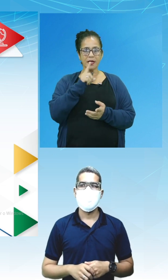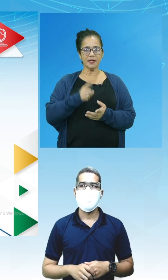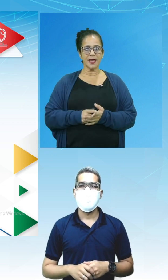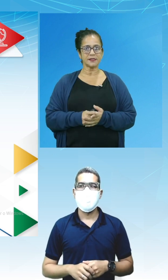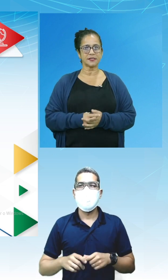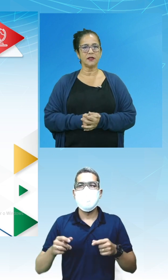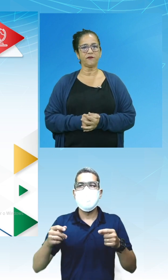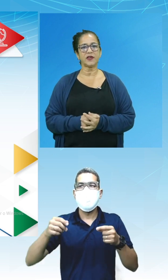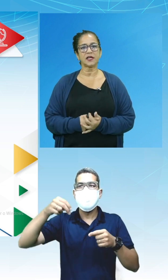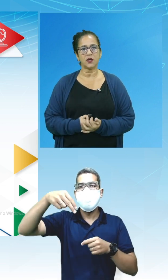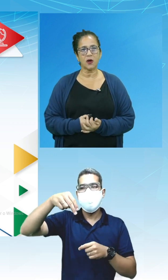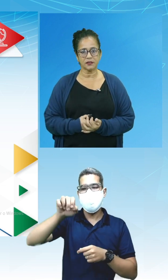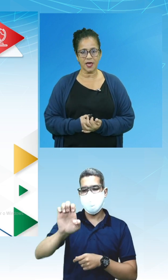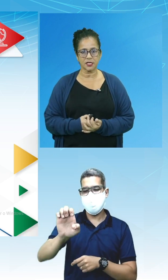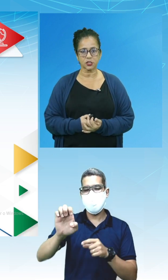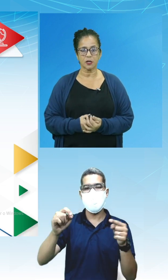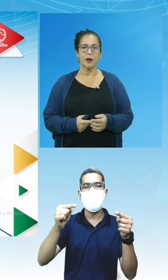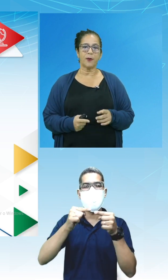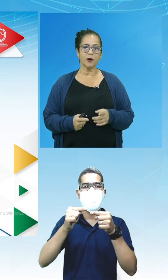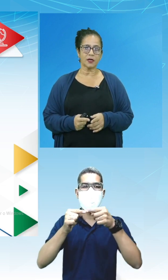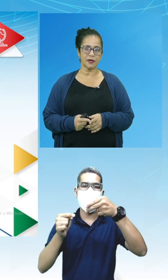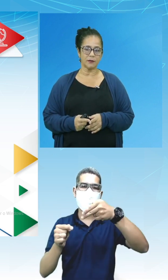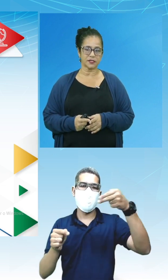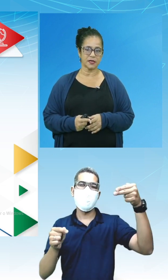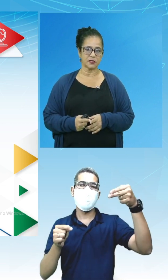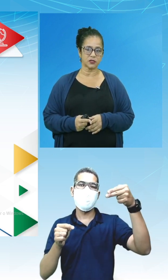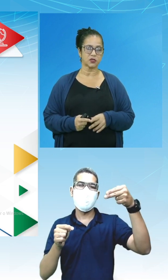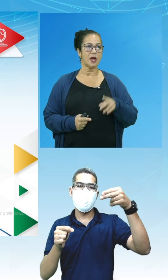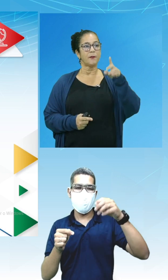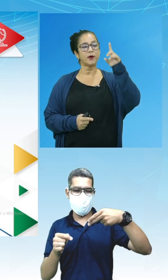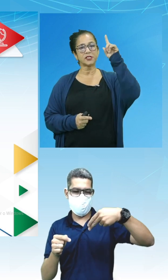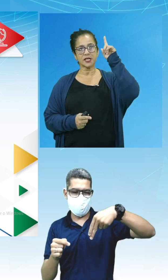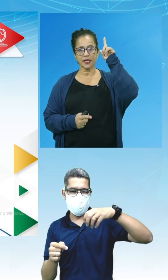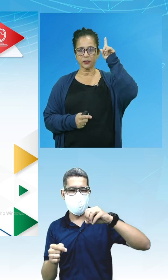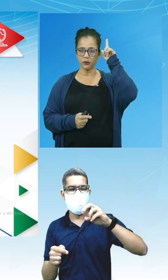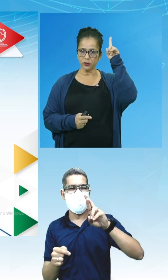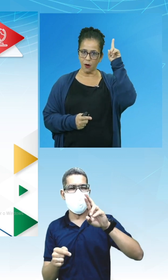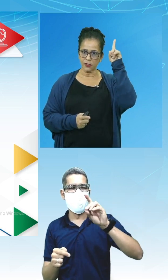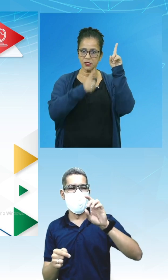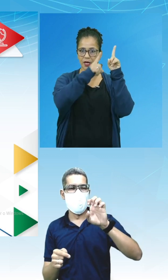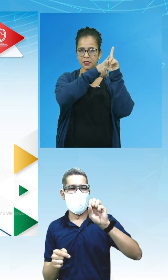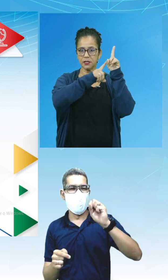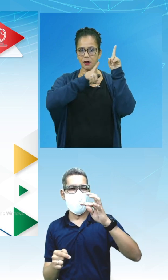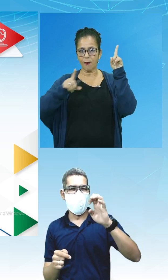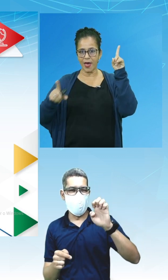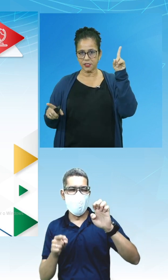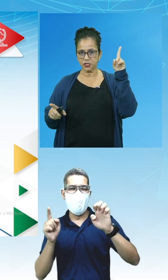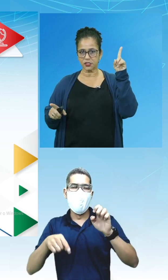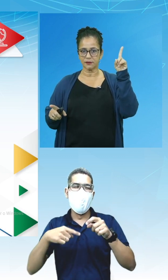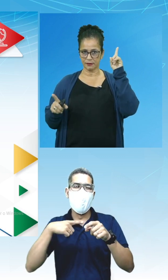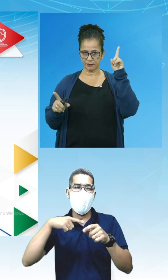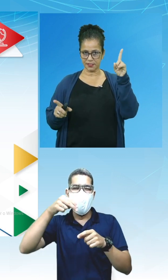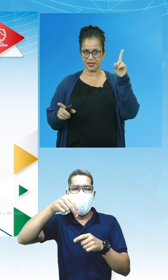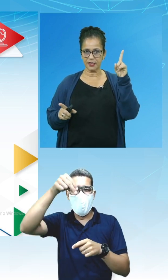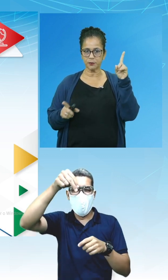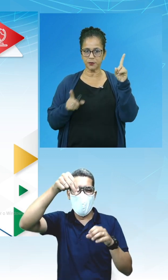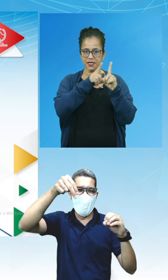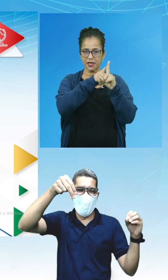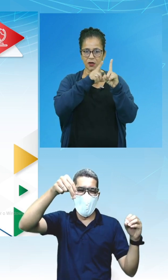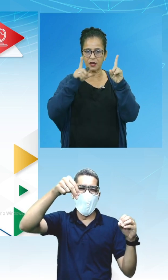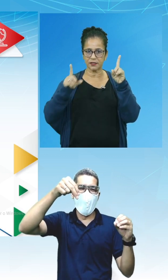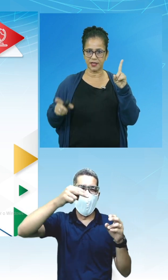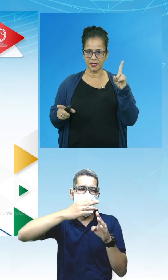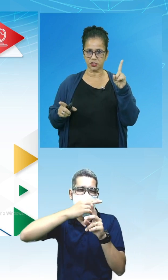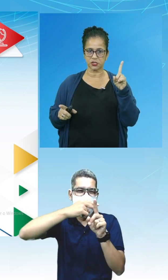O NE significa Nordeste. Por quê, meus anjos? Porque ele está entre o Norte e o Oeste, certo? Por